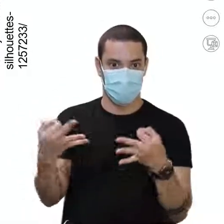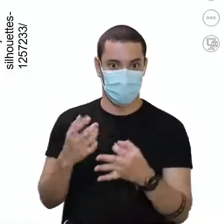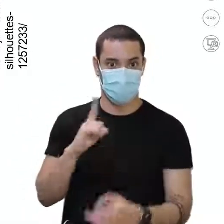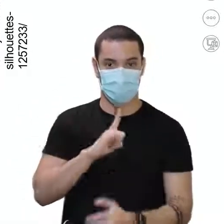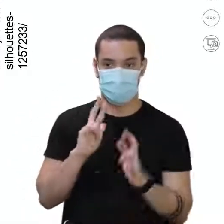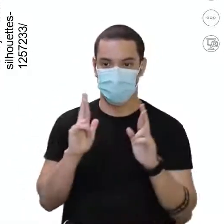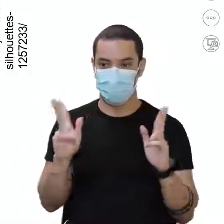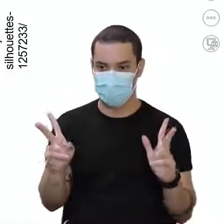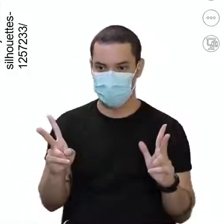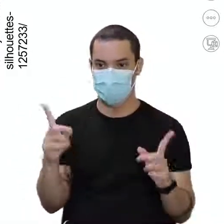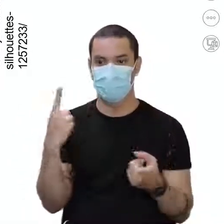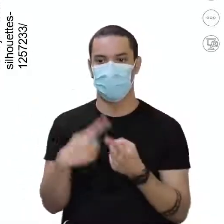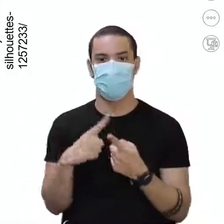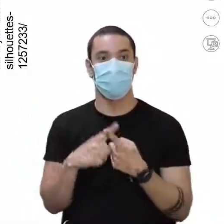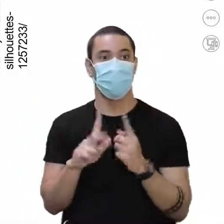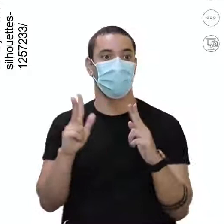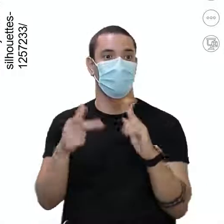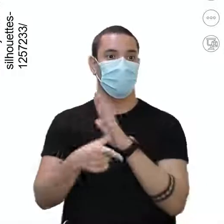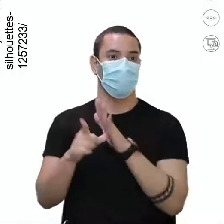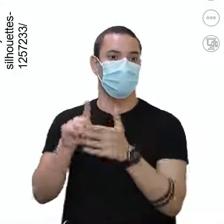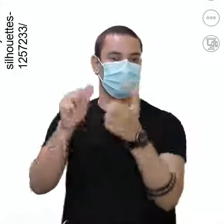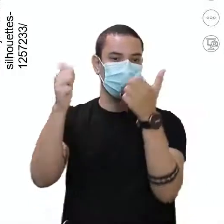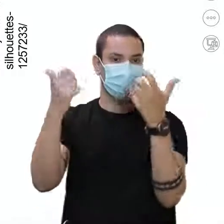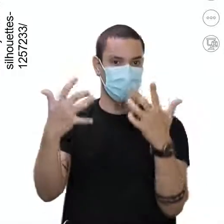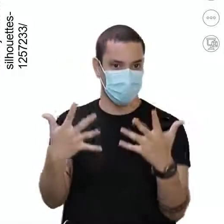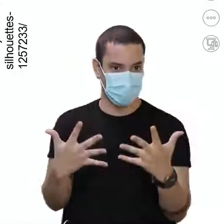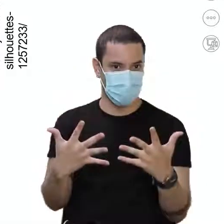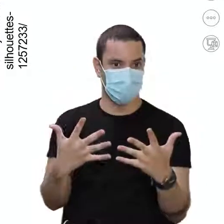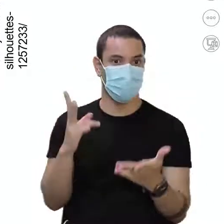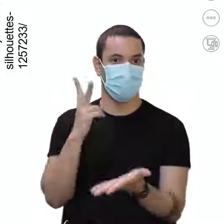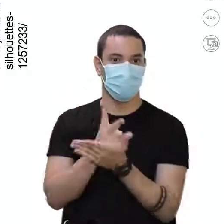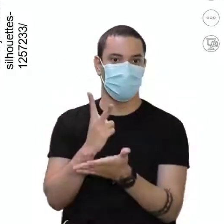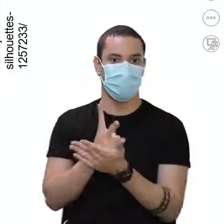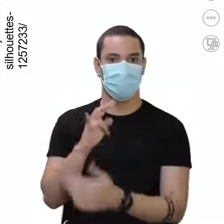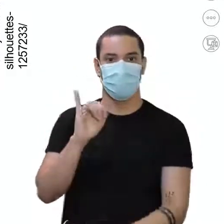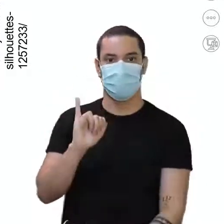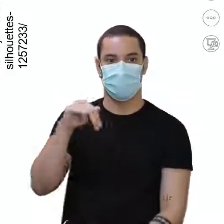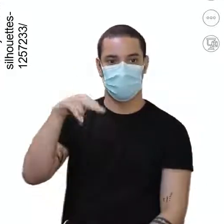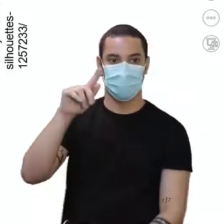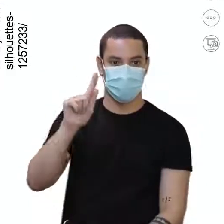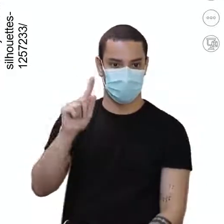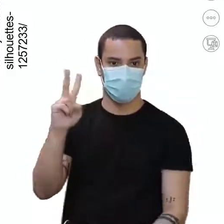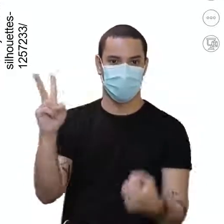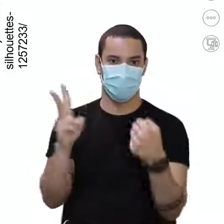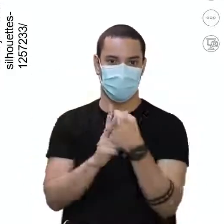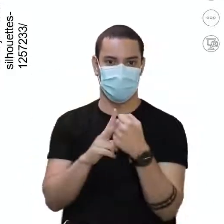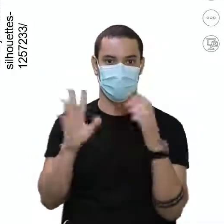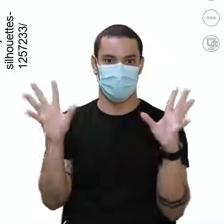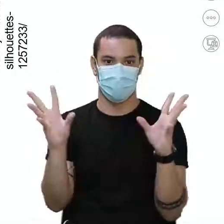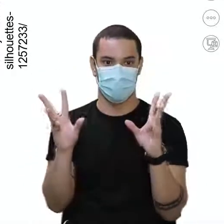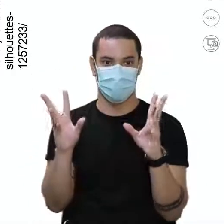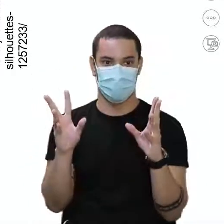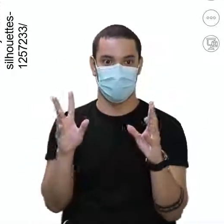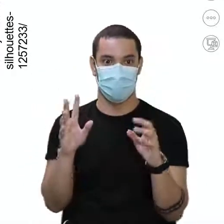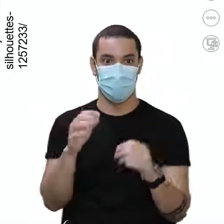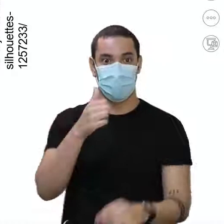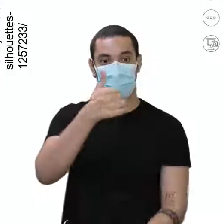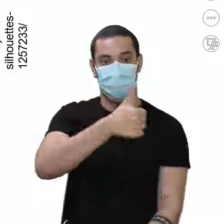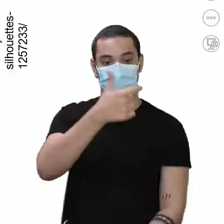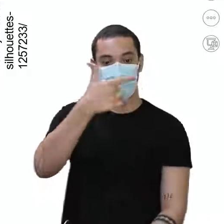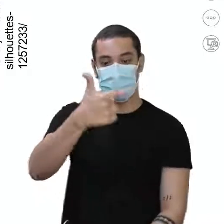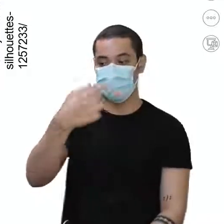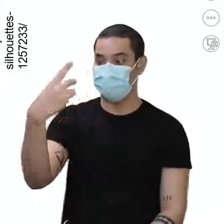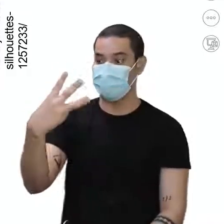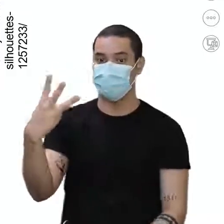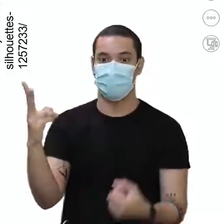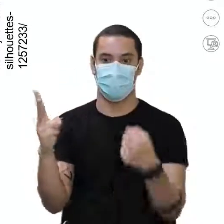diferença. E essa diferença, como eu comentei para vocês, é sempre o ing no segundo verbo. No segundo verbo, não. No terceiro verbo, porque nós